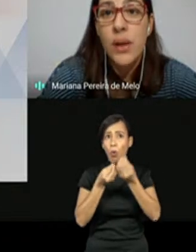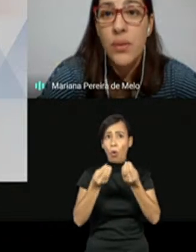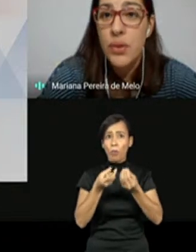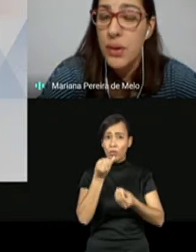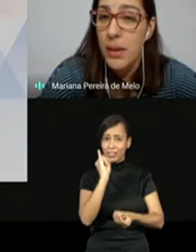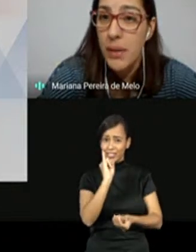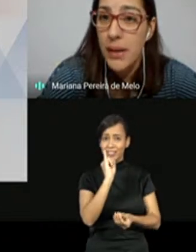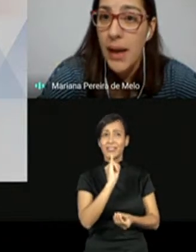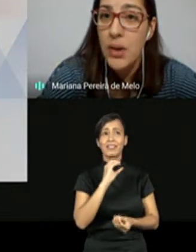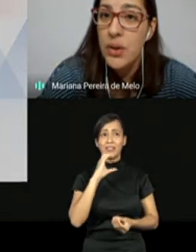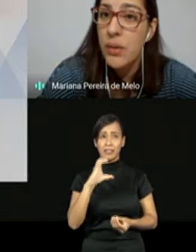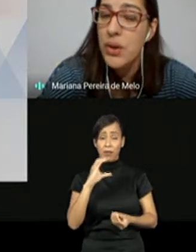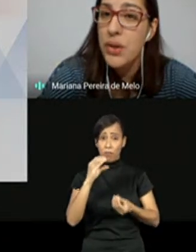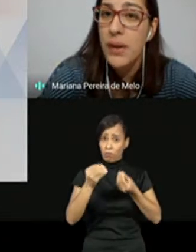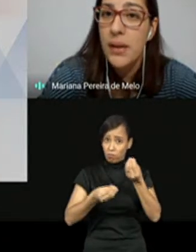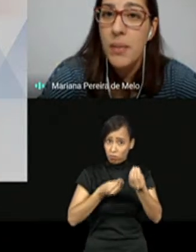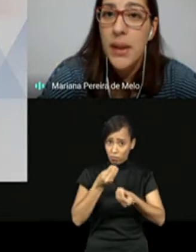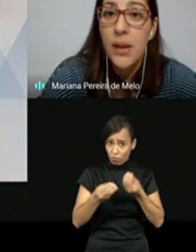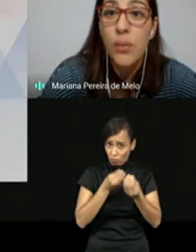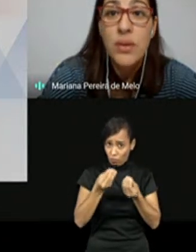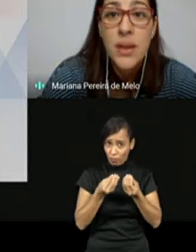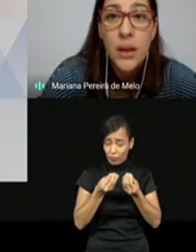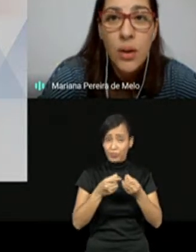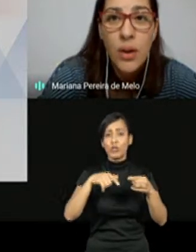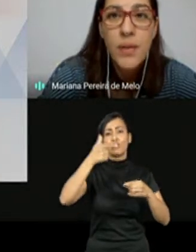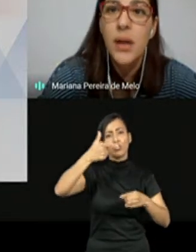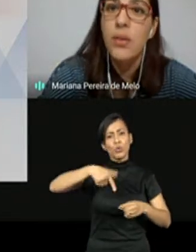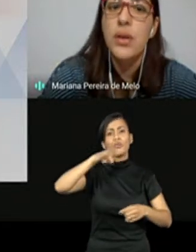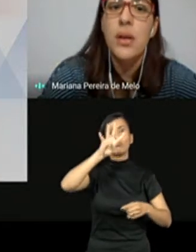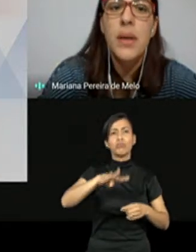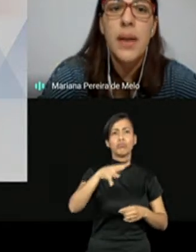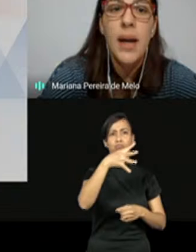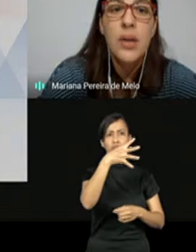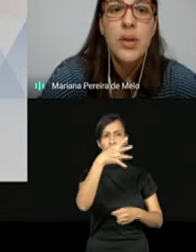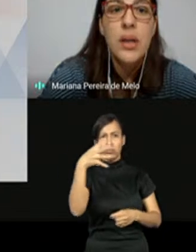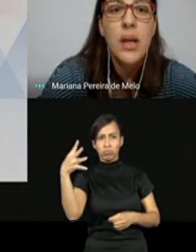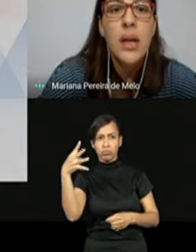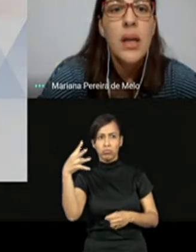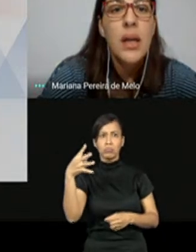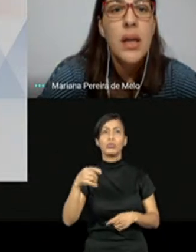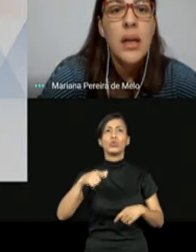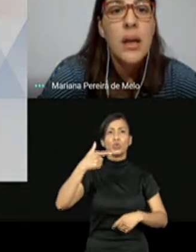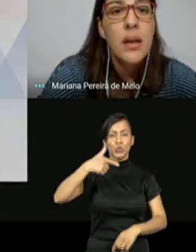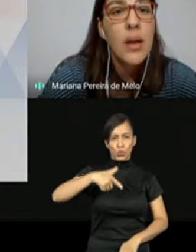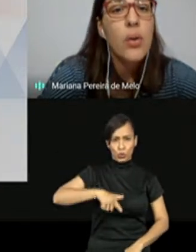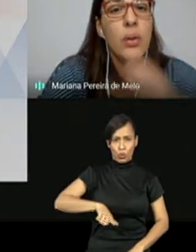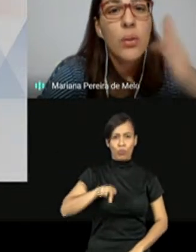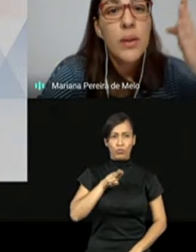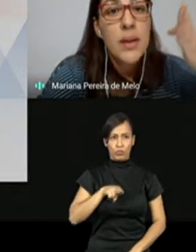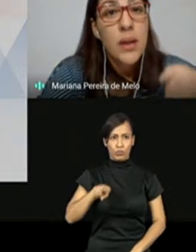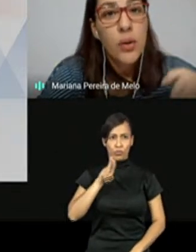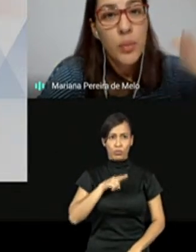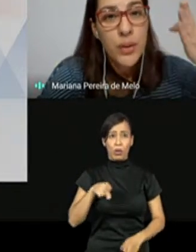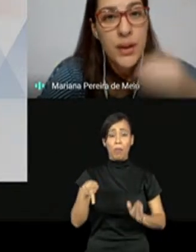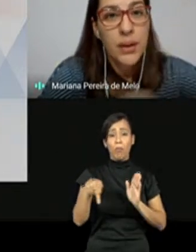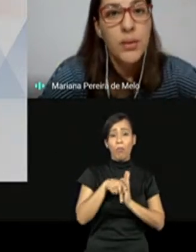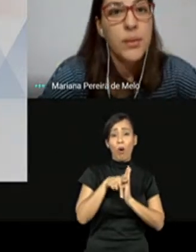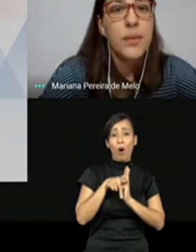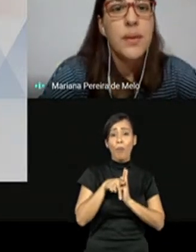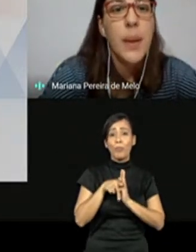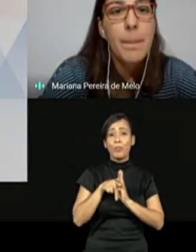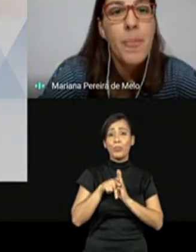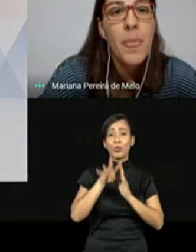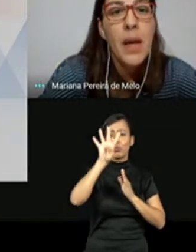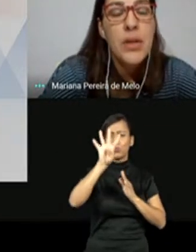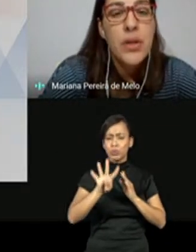menos 1 grau de liberdade, então a gente vai na tabela T com 19 graus de liberdade, na coluna 5%,